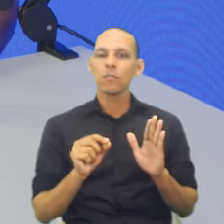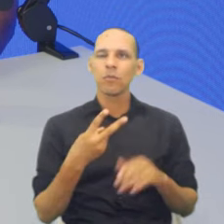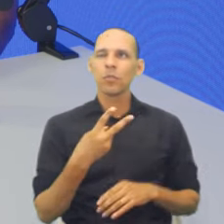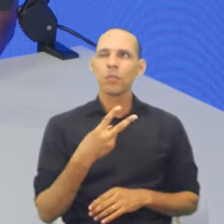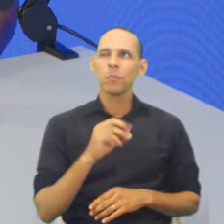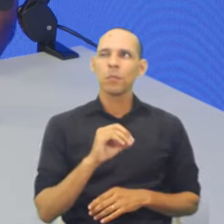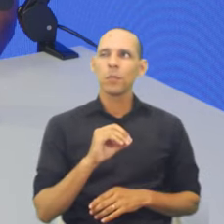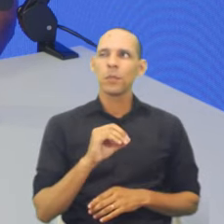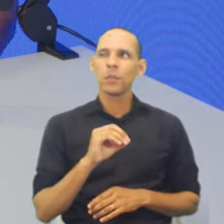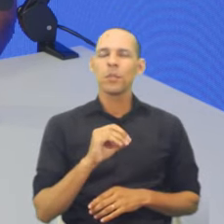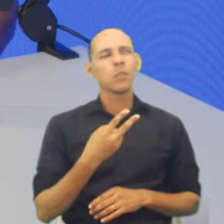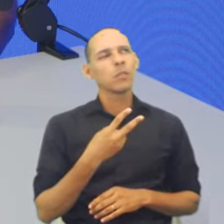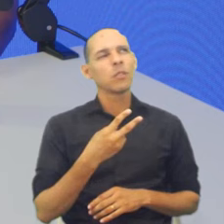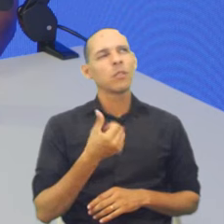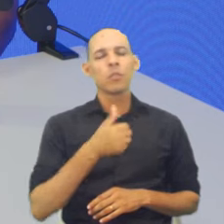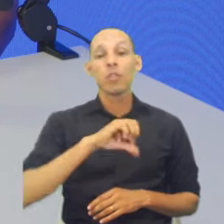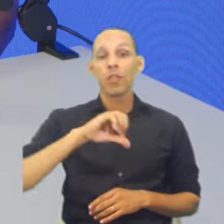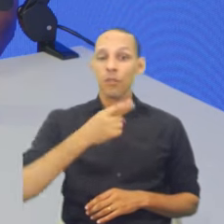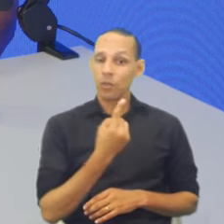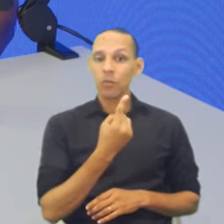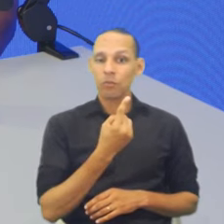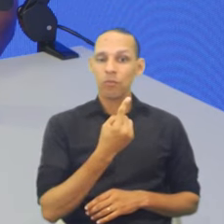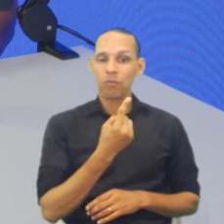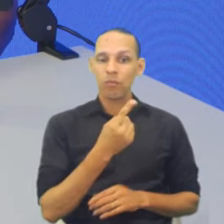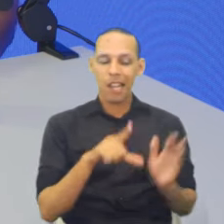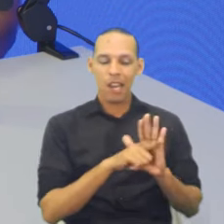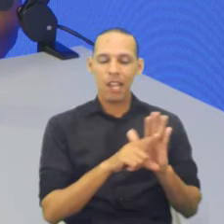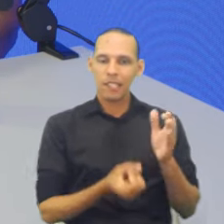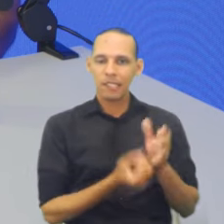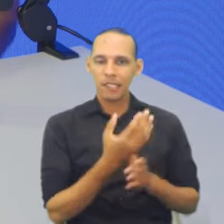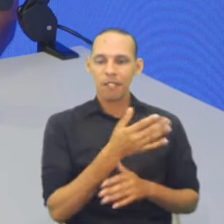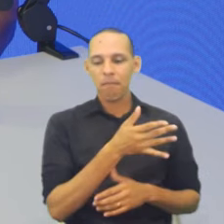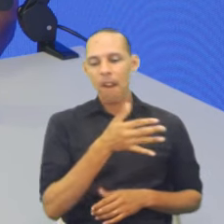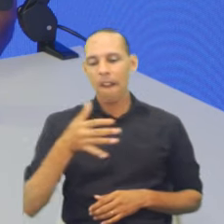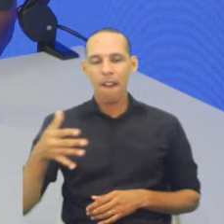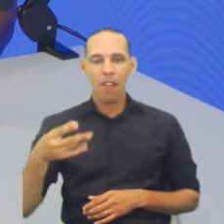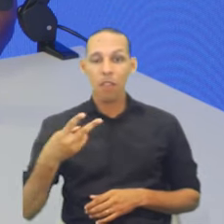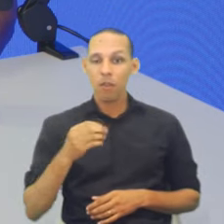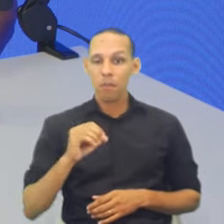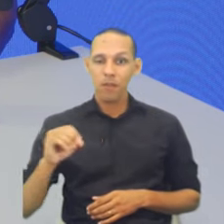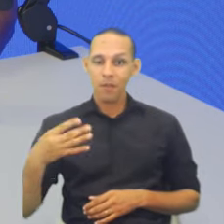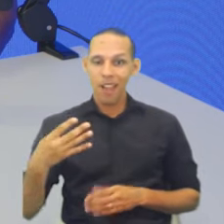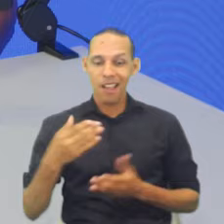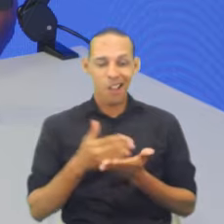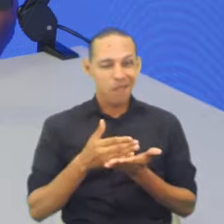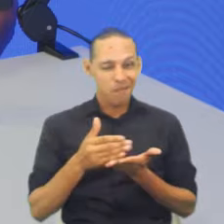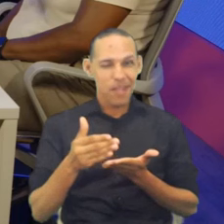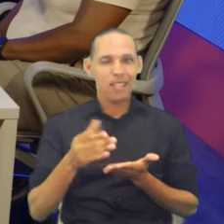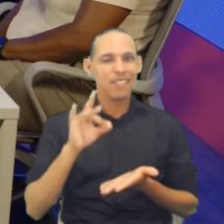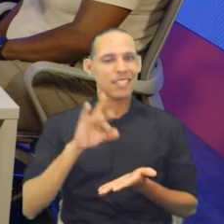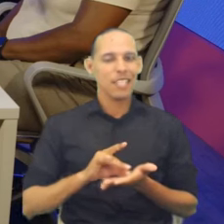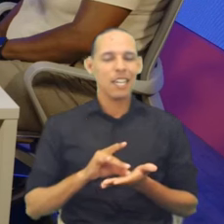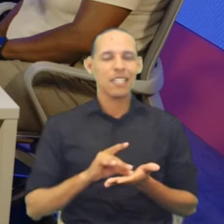2000 de 1991 quando a lei foi decretada até 2004 que ela passou a valer a gente estava definindo